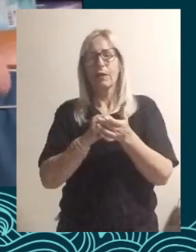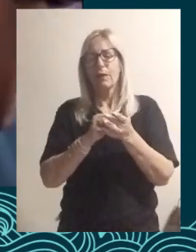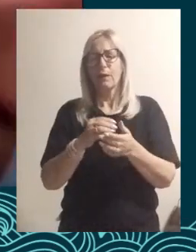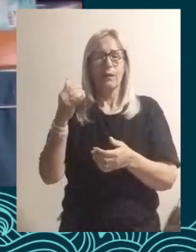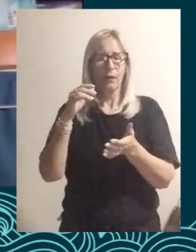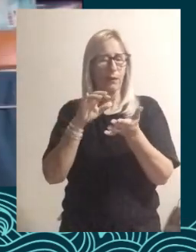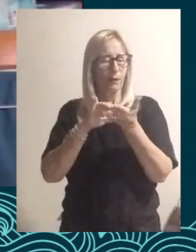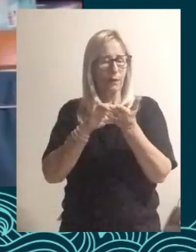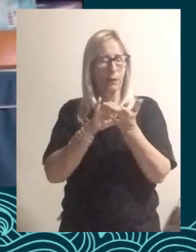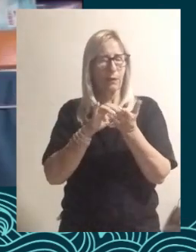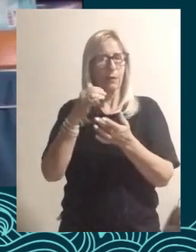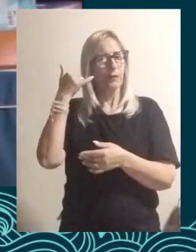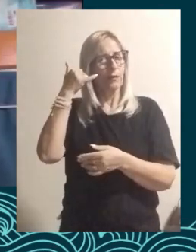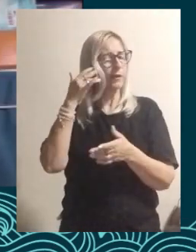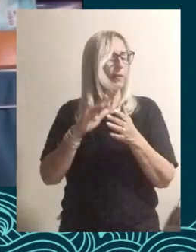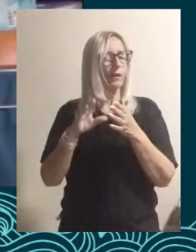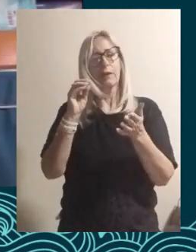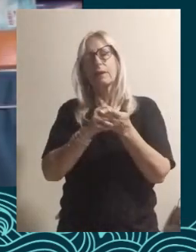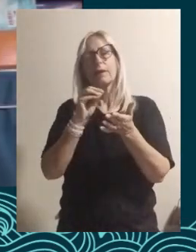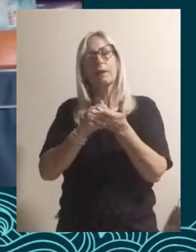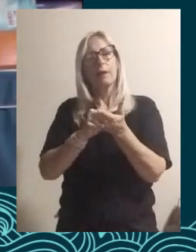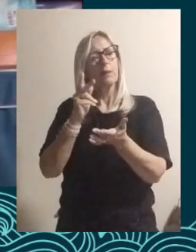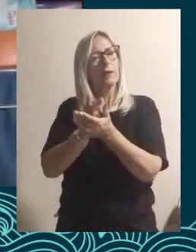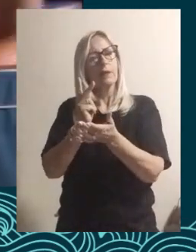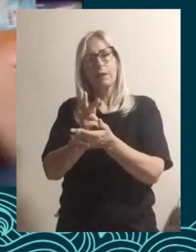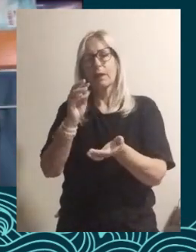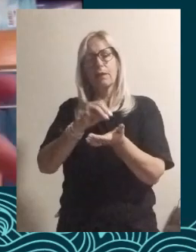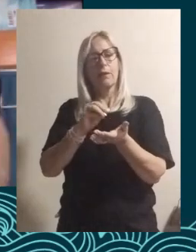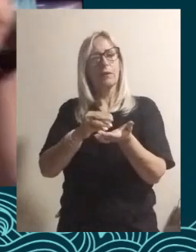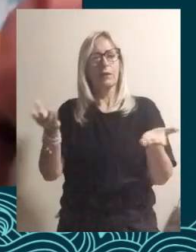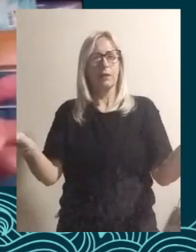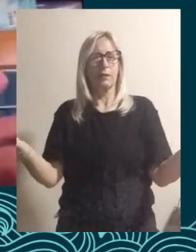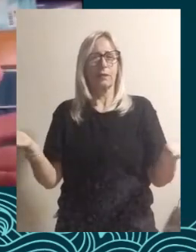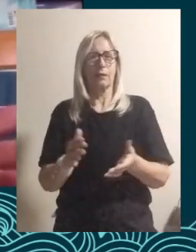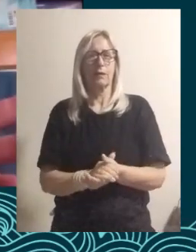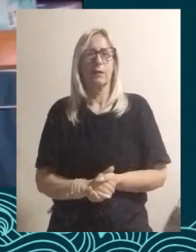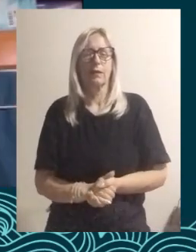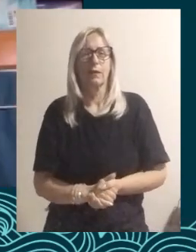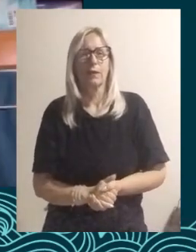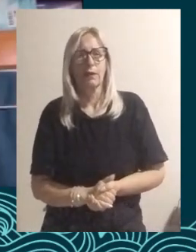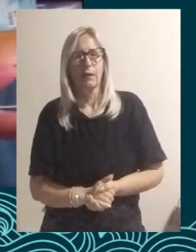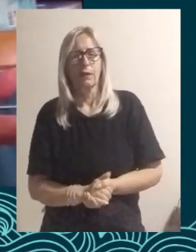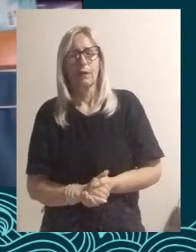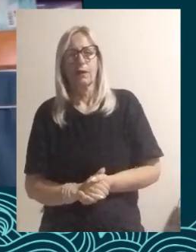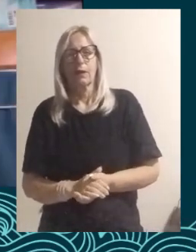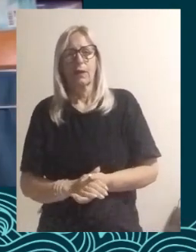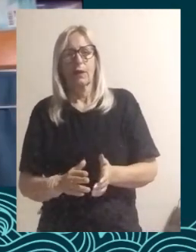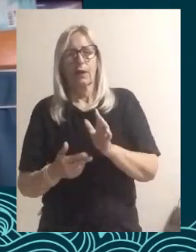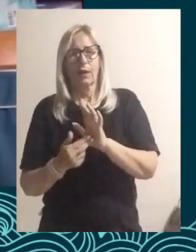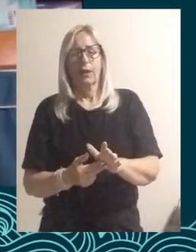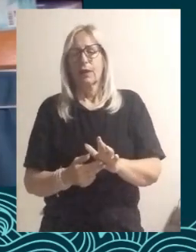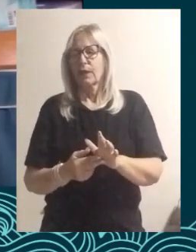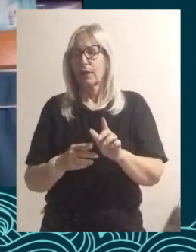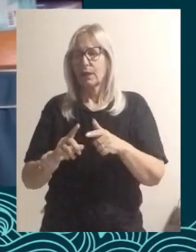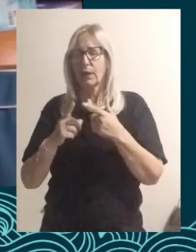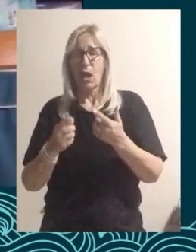uma televisão, está faltando um celular, está faltando alguma coisa, sempre vai estar faltando. A gente liga a televisão ou abre